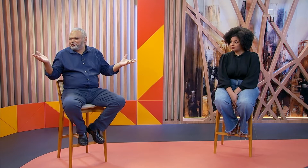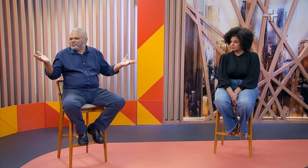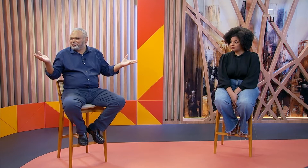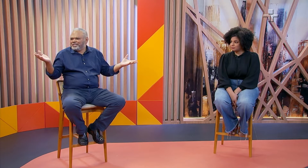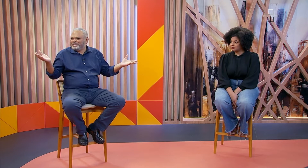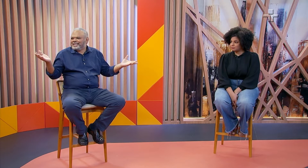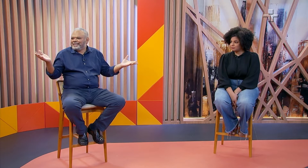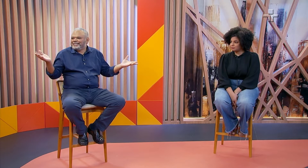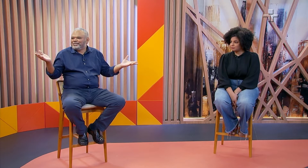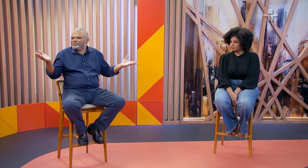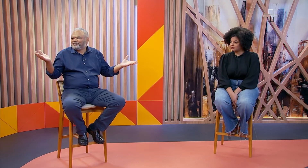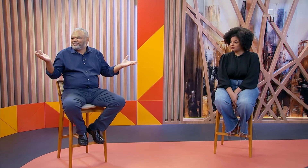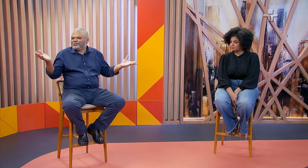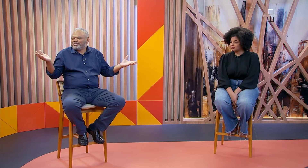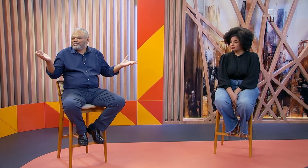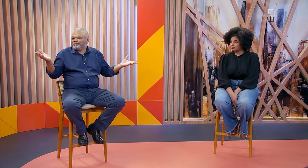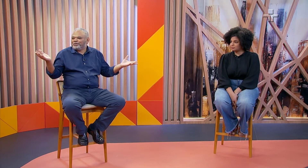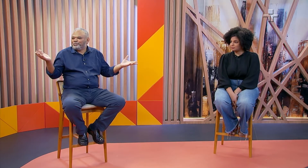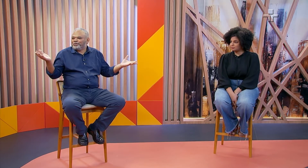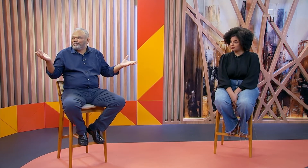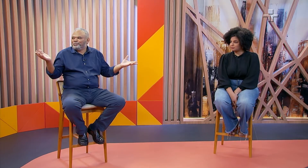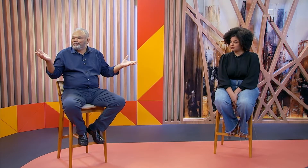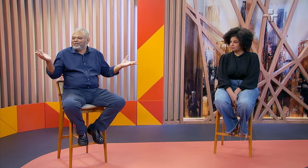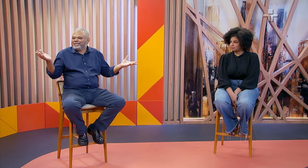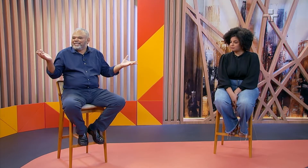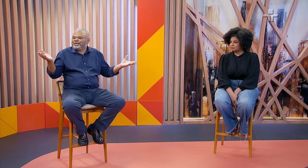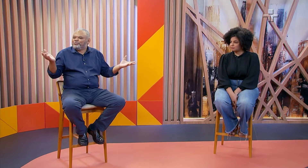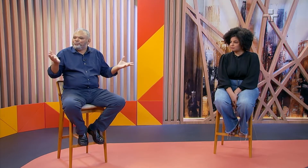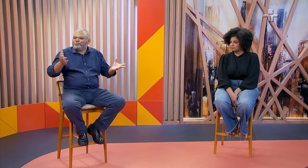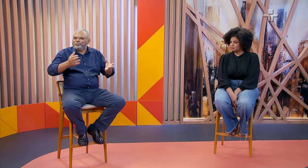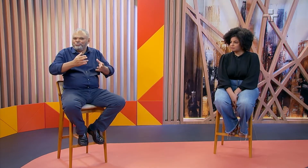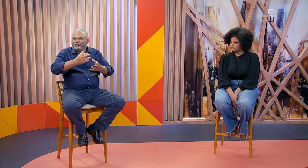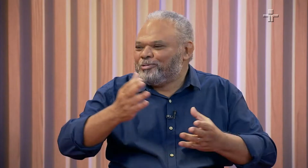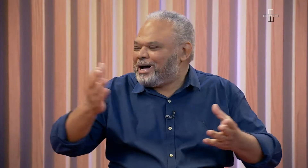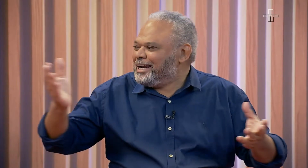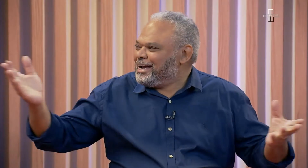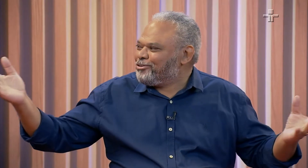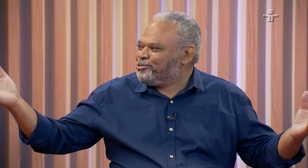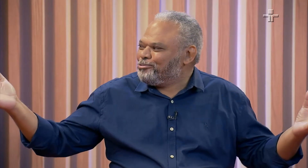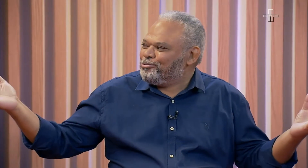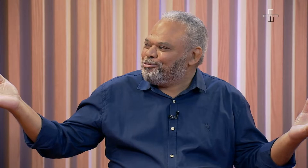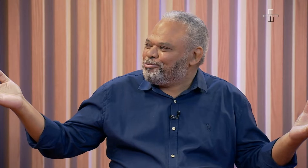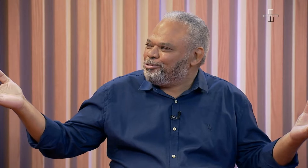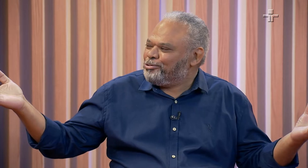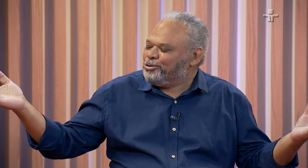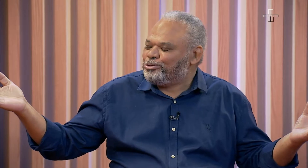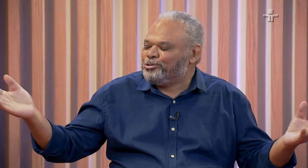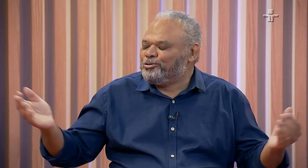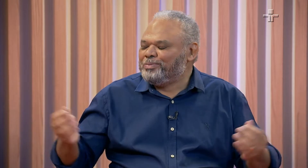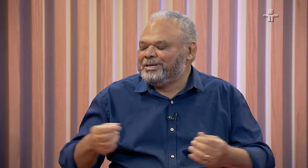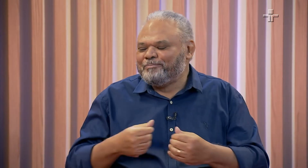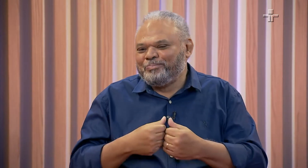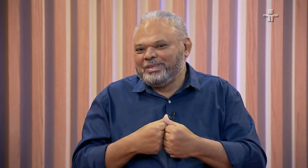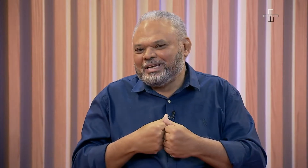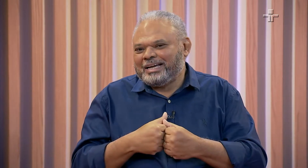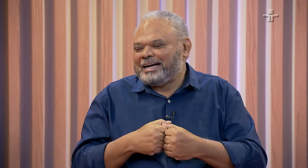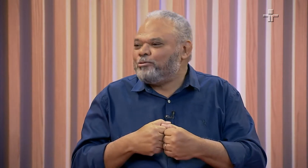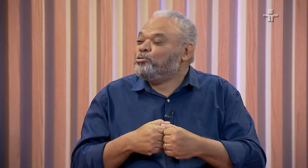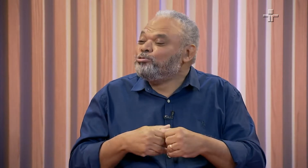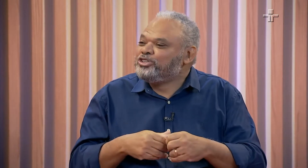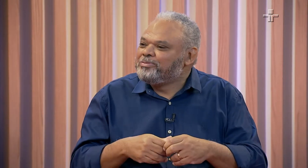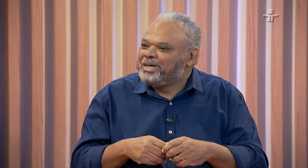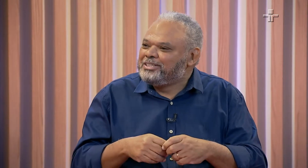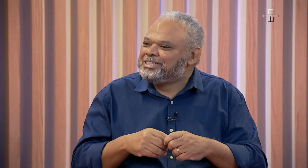duração de uns 30 anos. Eu tenho, aliás, no YouTube,